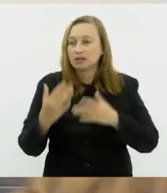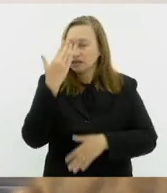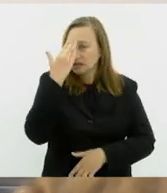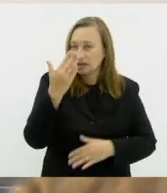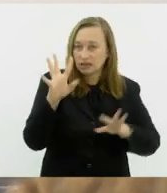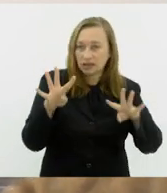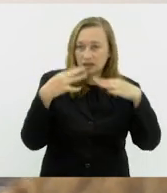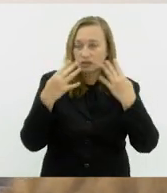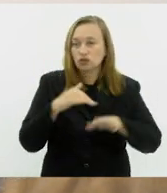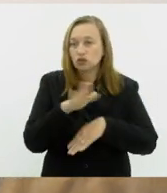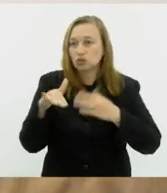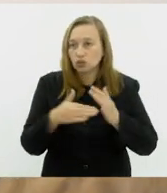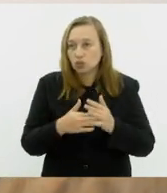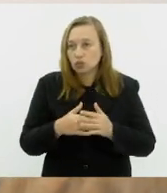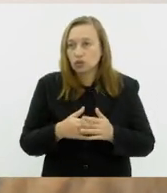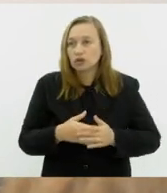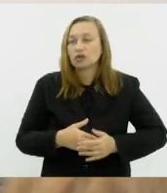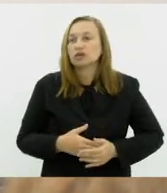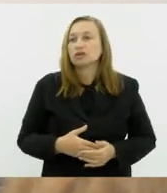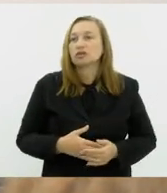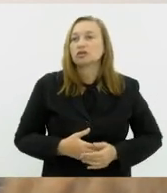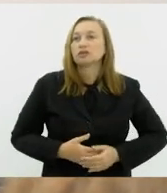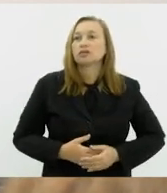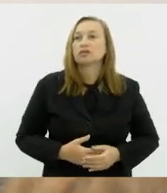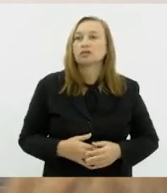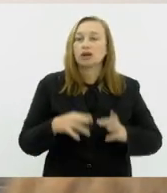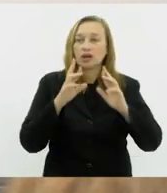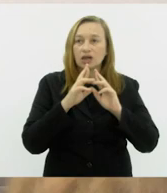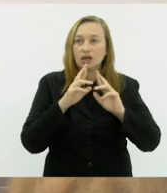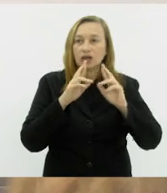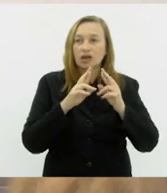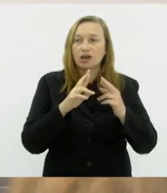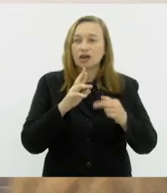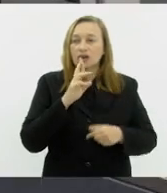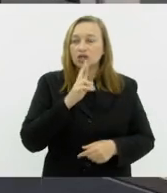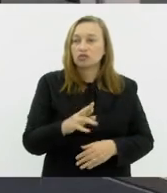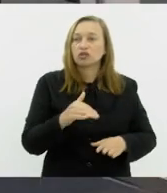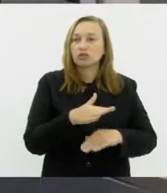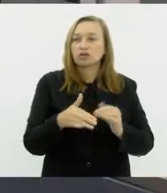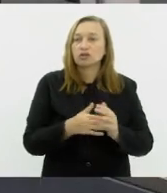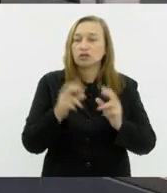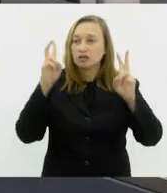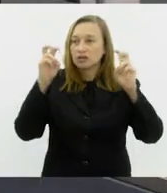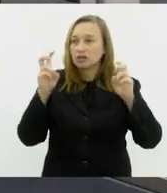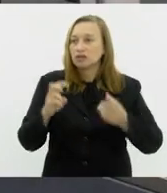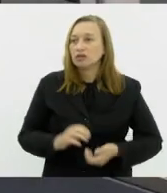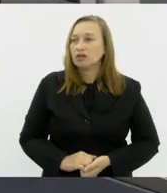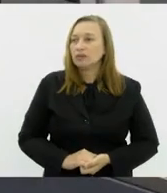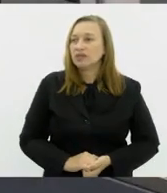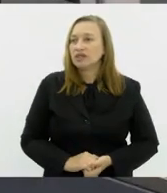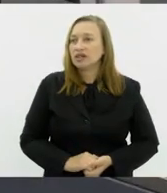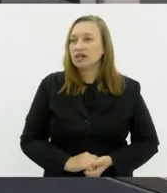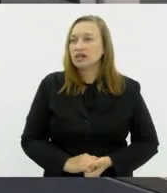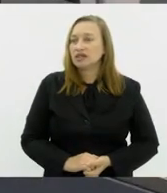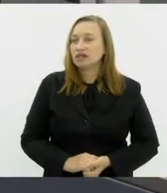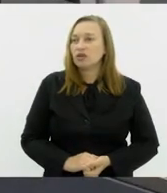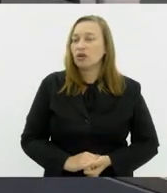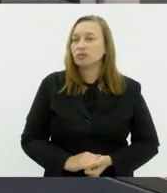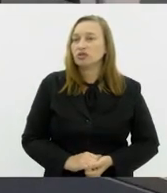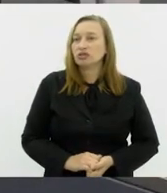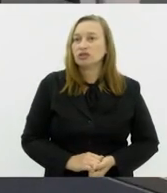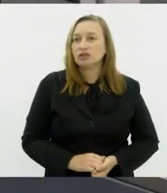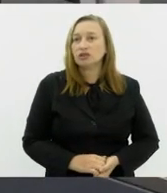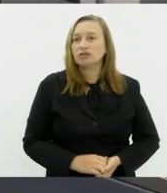de todos e mais para frente eu estou à disposição para responder, tá ok? Brigadeiro, só uma questão. Também tem algumas questões. O